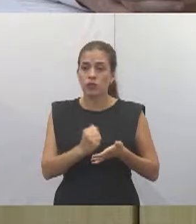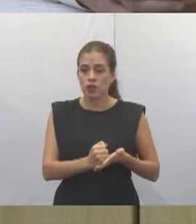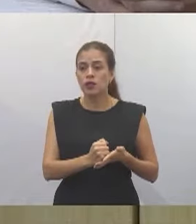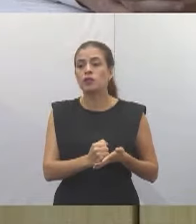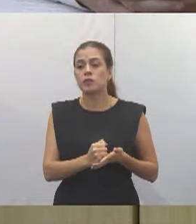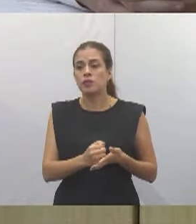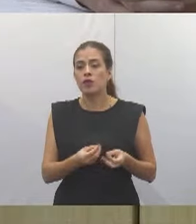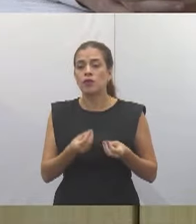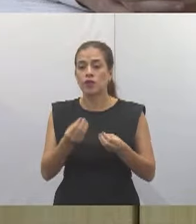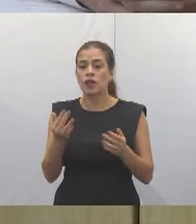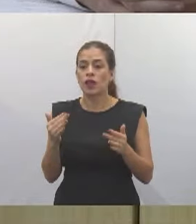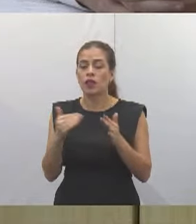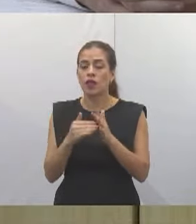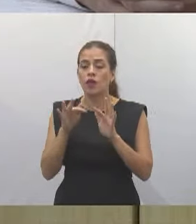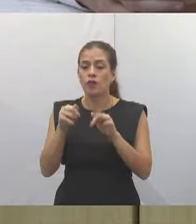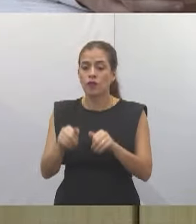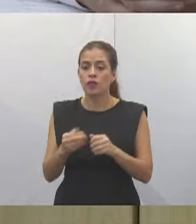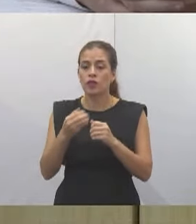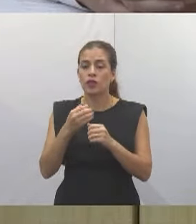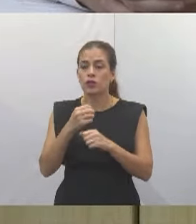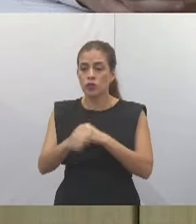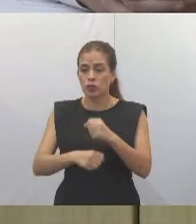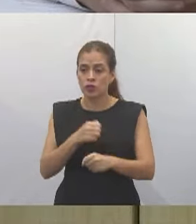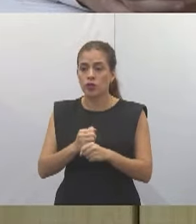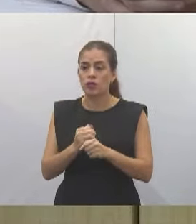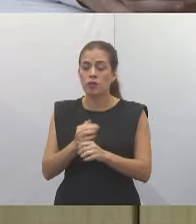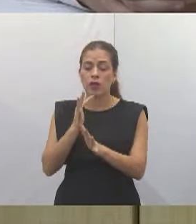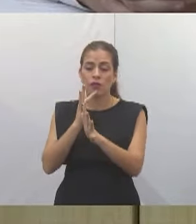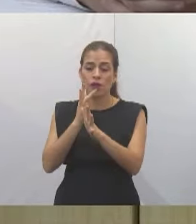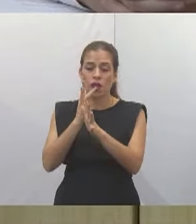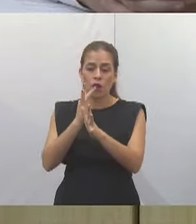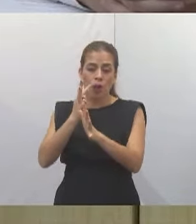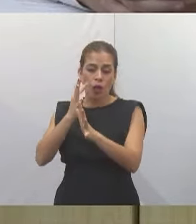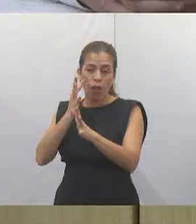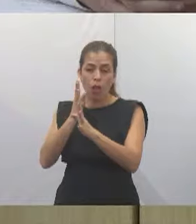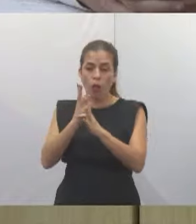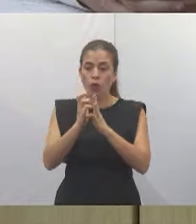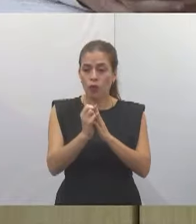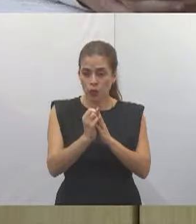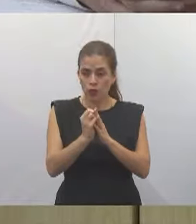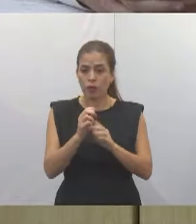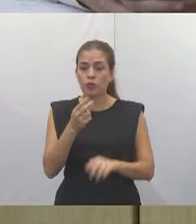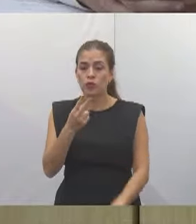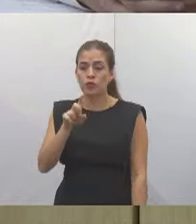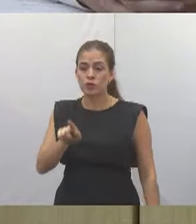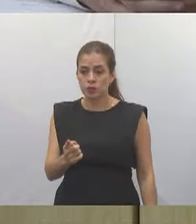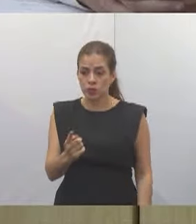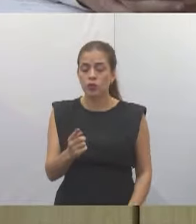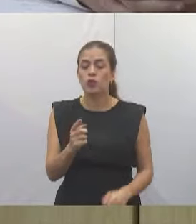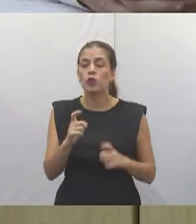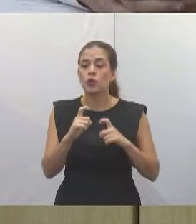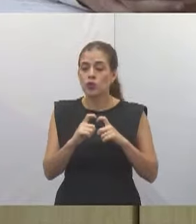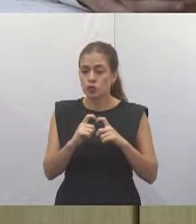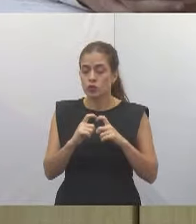que ele oferte até o final do ano e a gente tentar equilibrar essa fila. Pelo menos 2.000 consultas mês de cardiologia. Tá